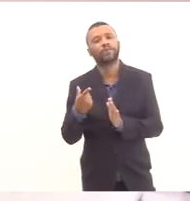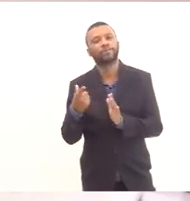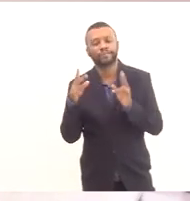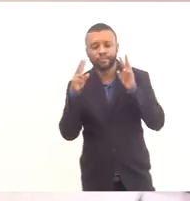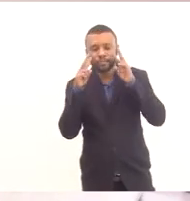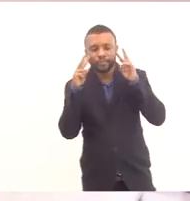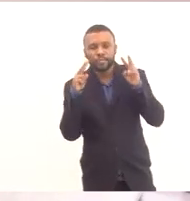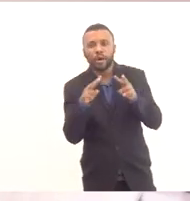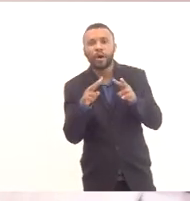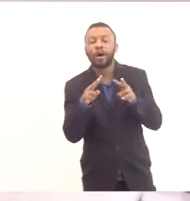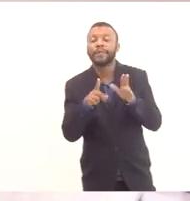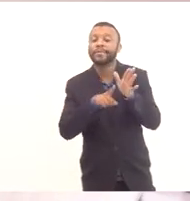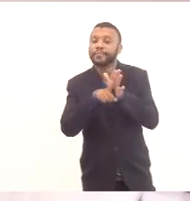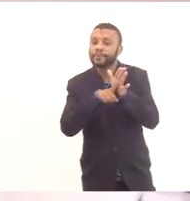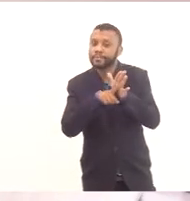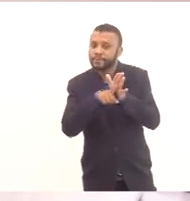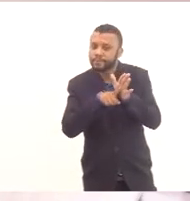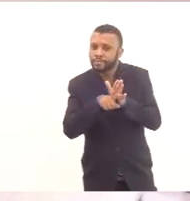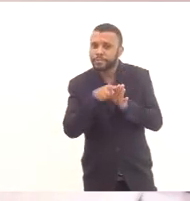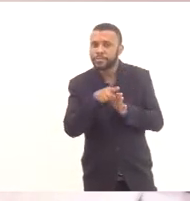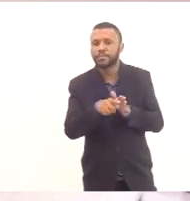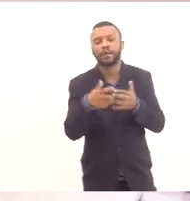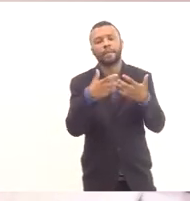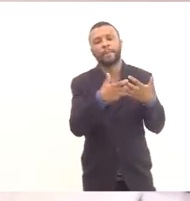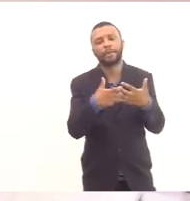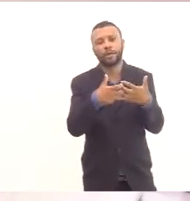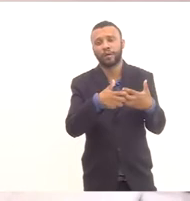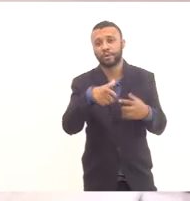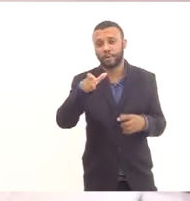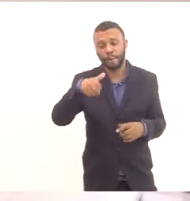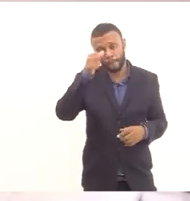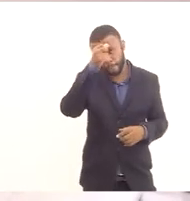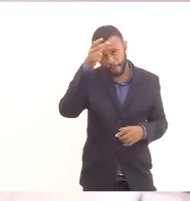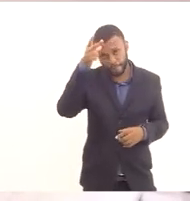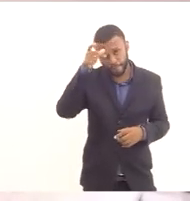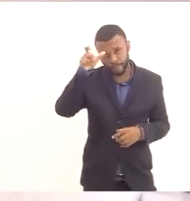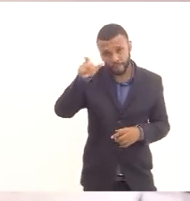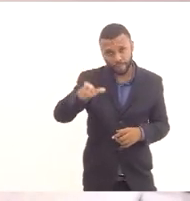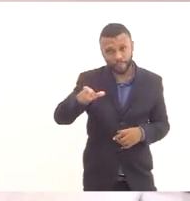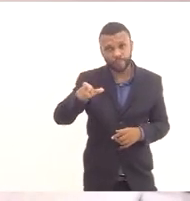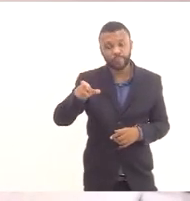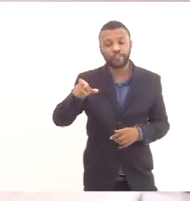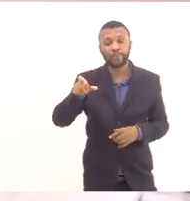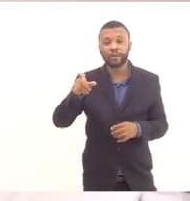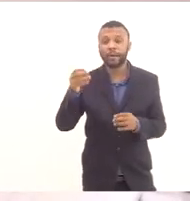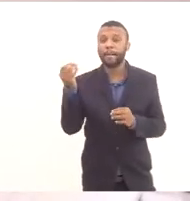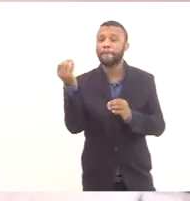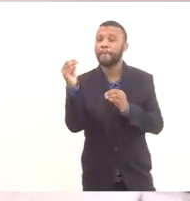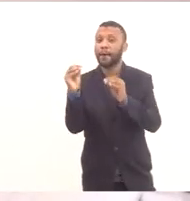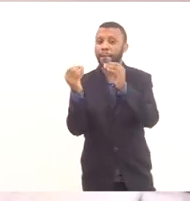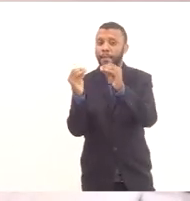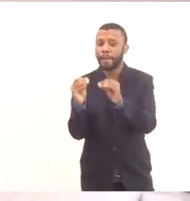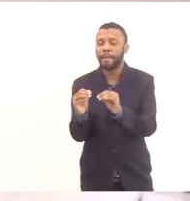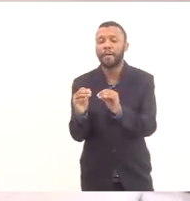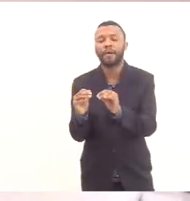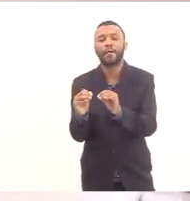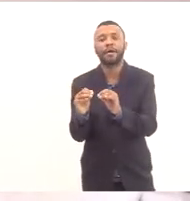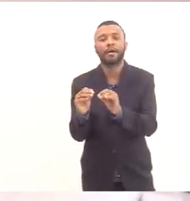na diligência que fizemos em Petrópolis que o Senhor Prefeito Municipal na página da prefeitura